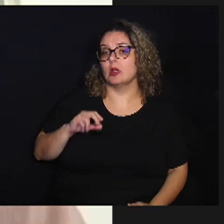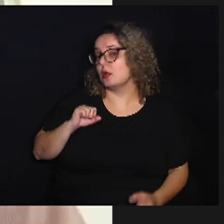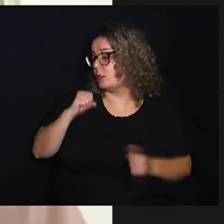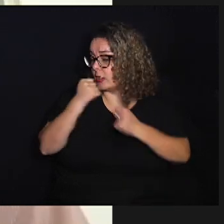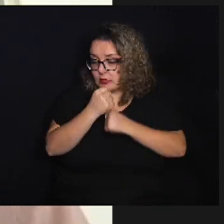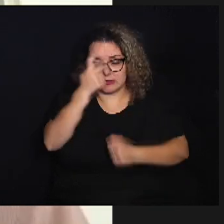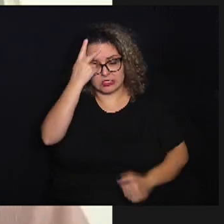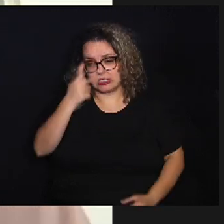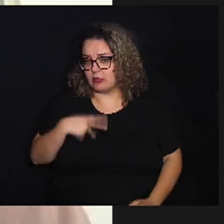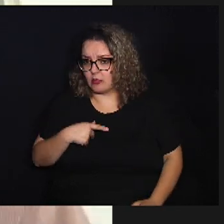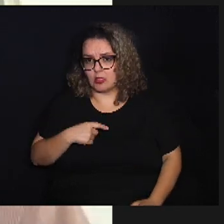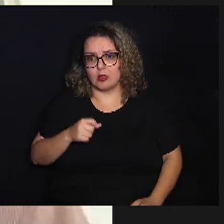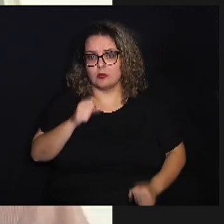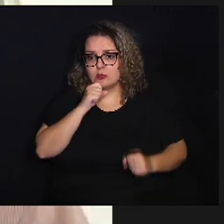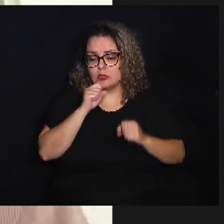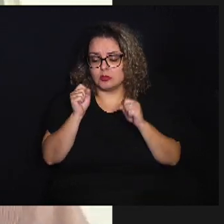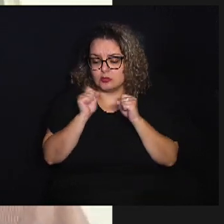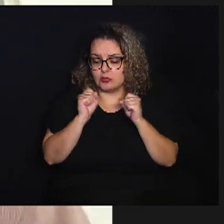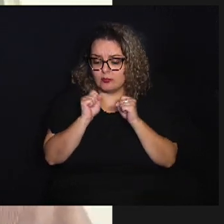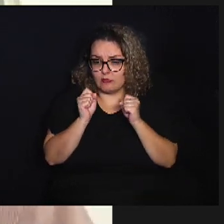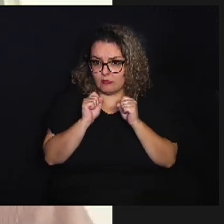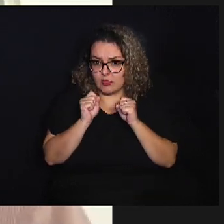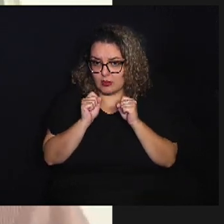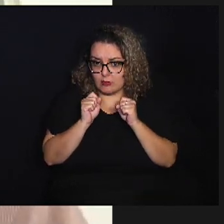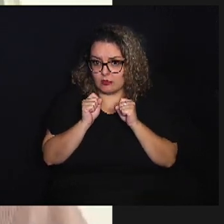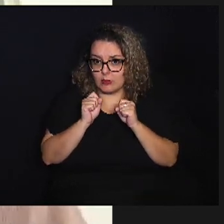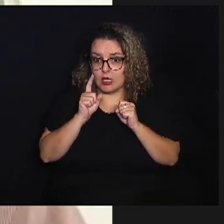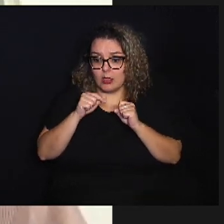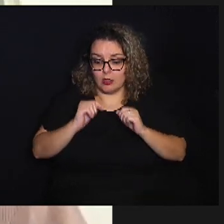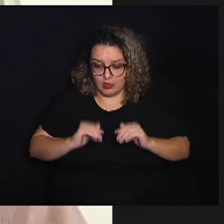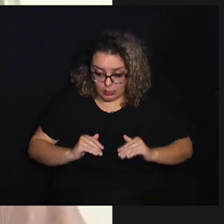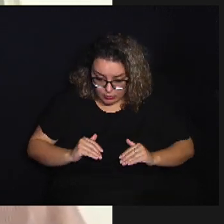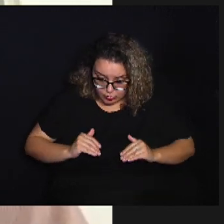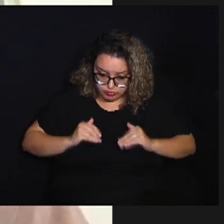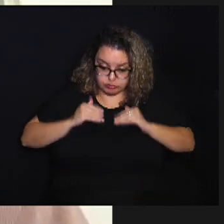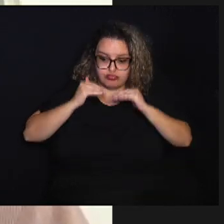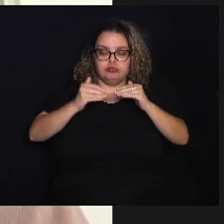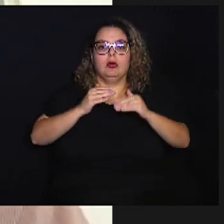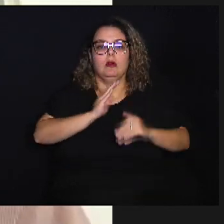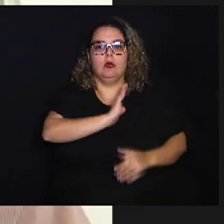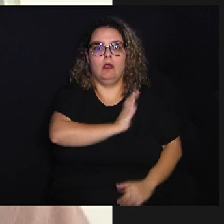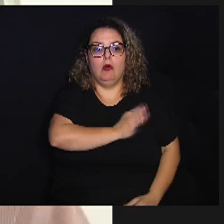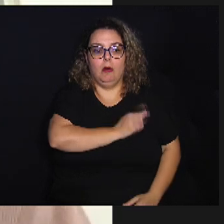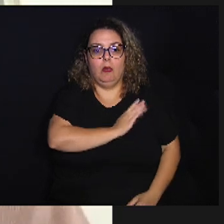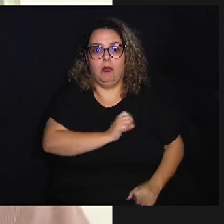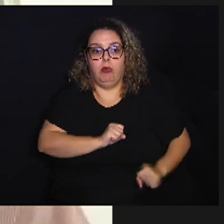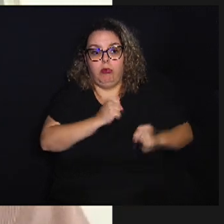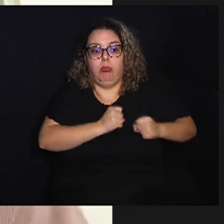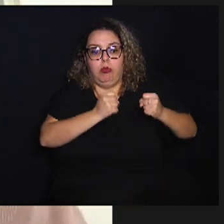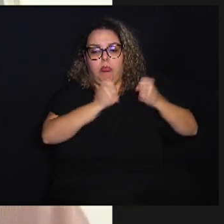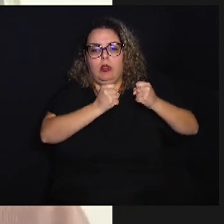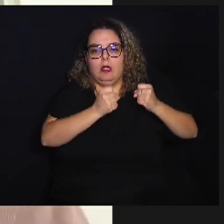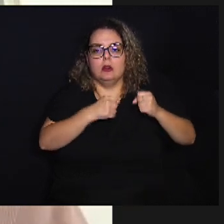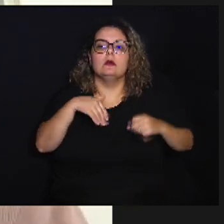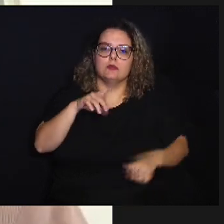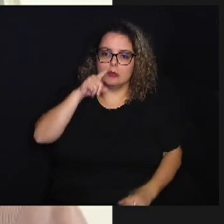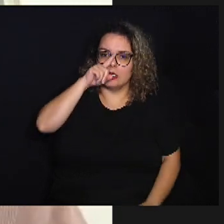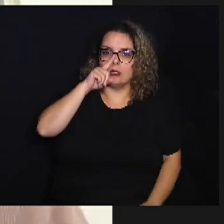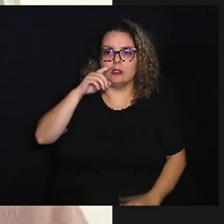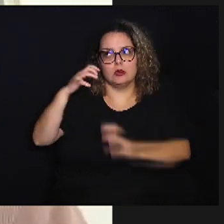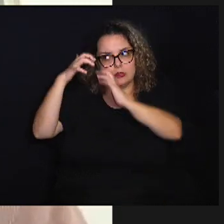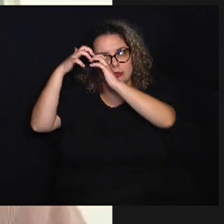corpo ao frio acaba proporcionando uma sobrecarga no sistema cardiovascular e nos impõe um maior risco de